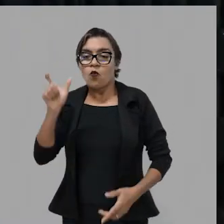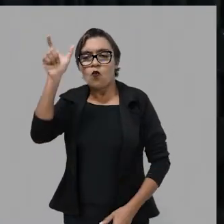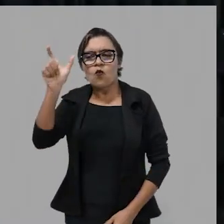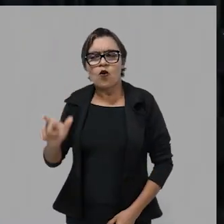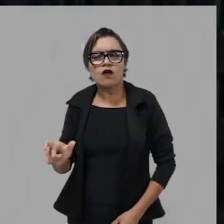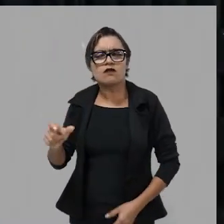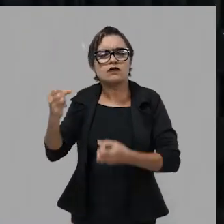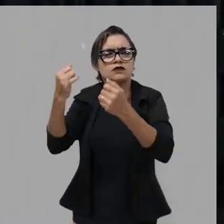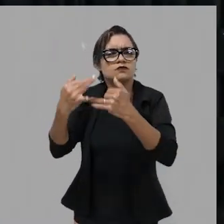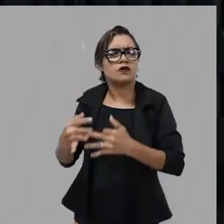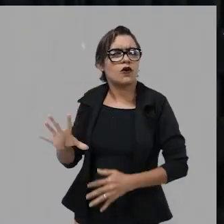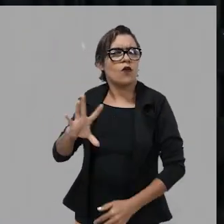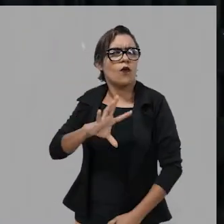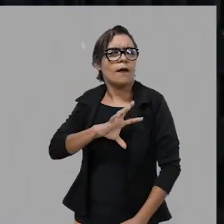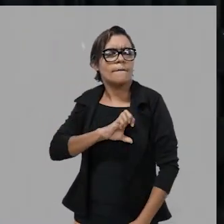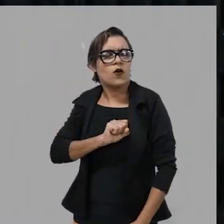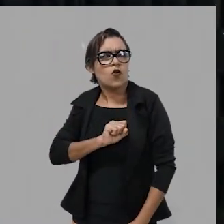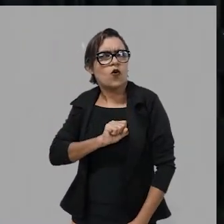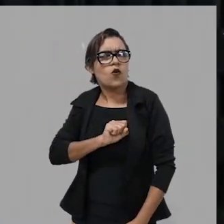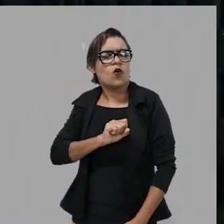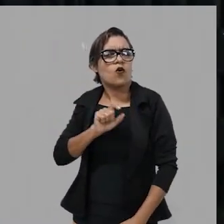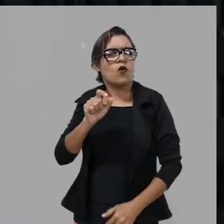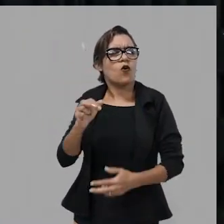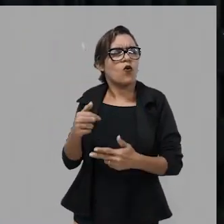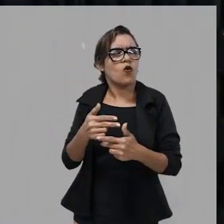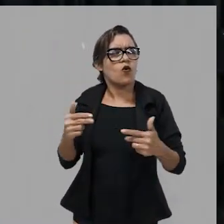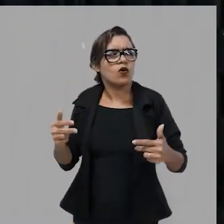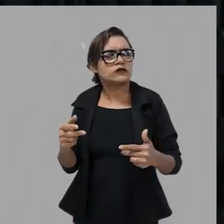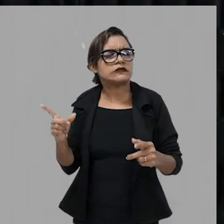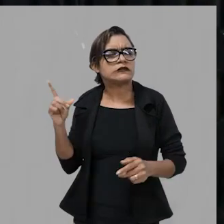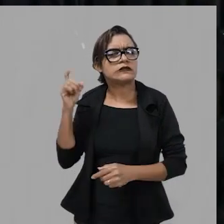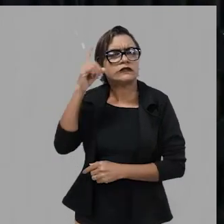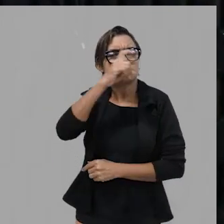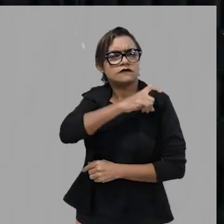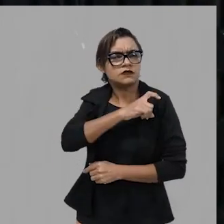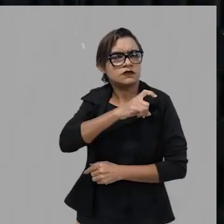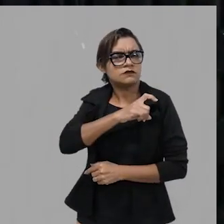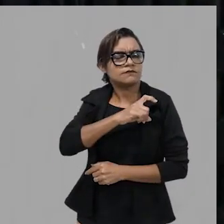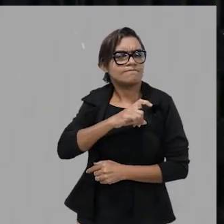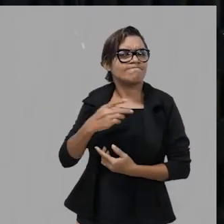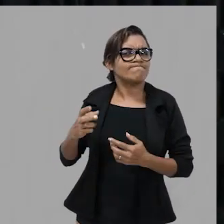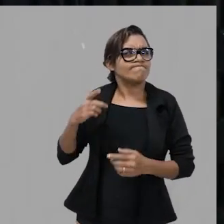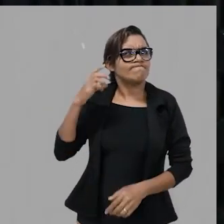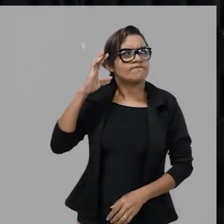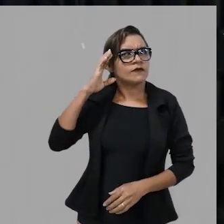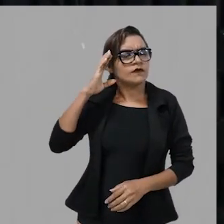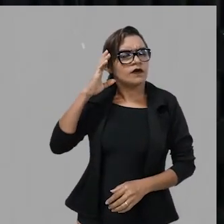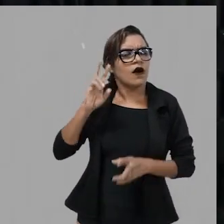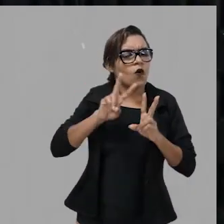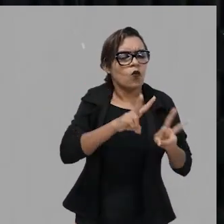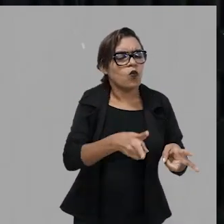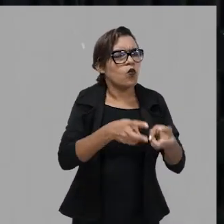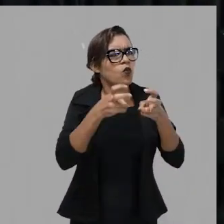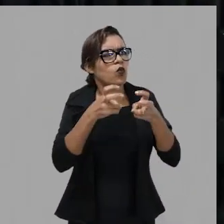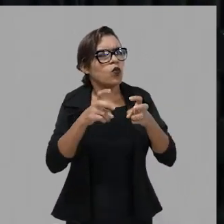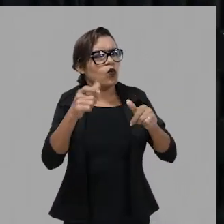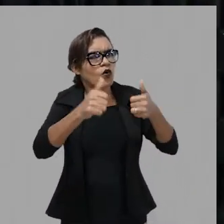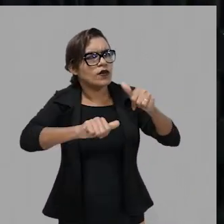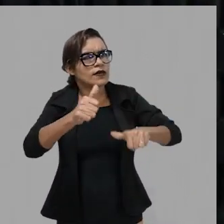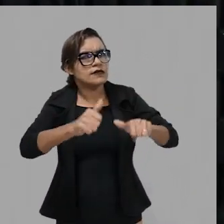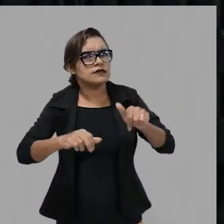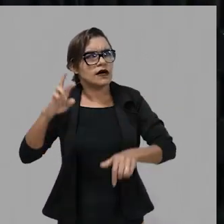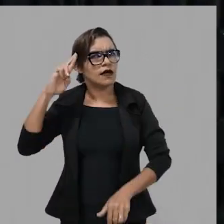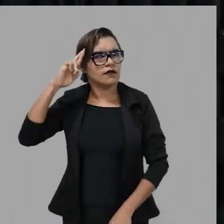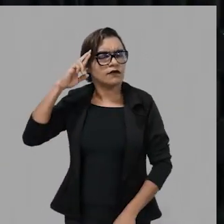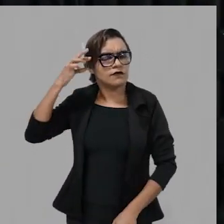né? Ou ele vai ser analisado através da razão, ou vai ser analisado através da emoção.